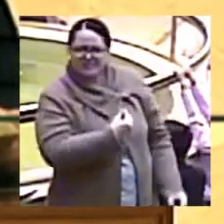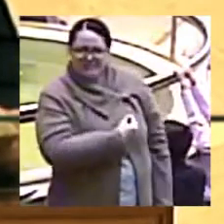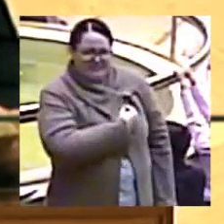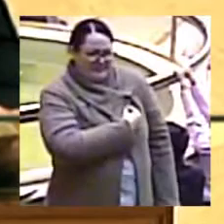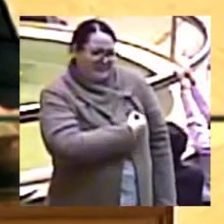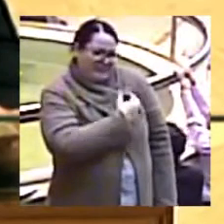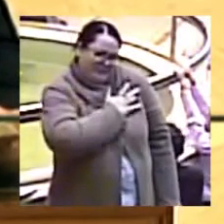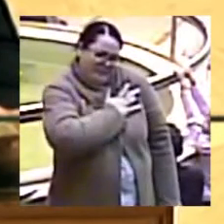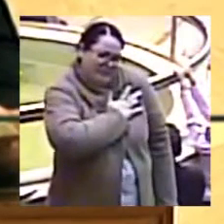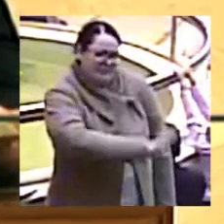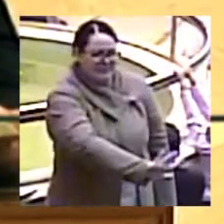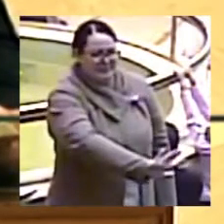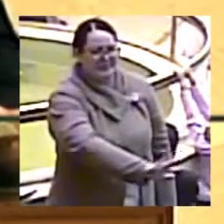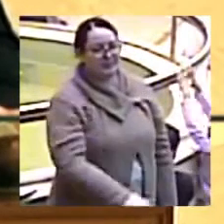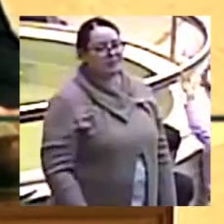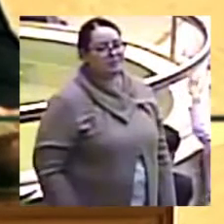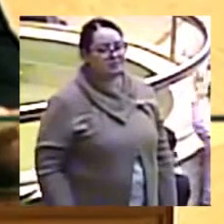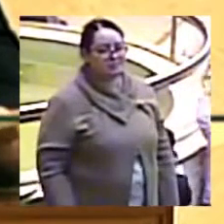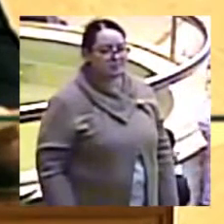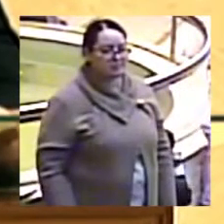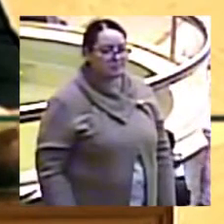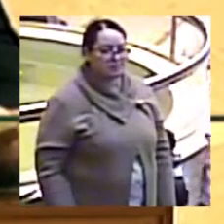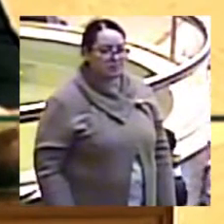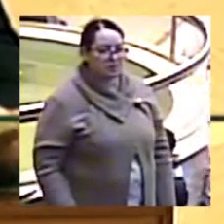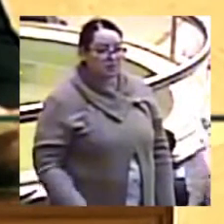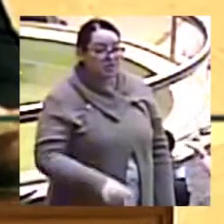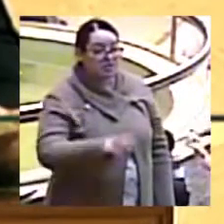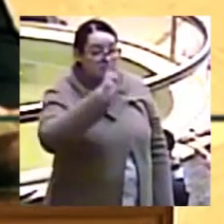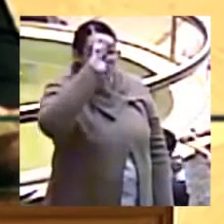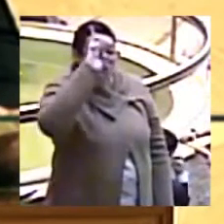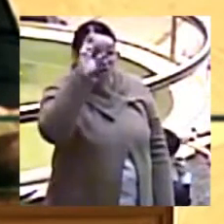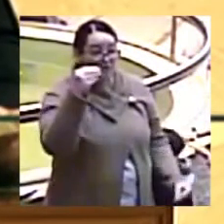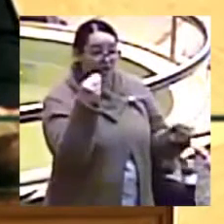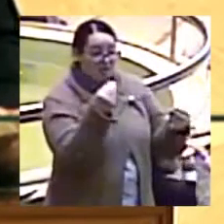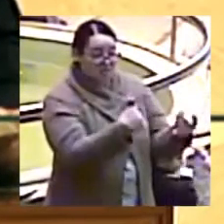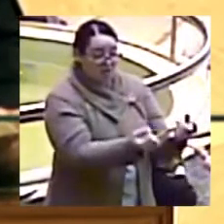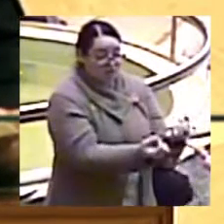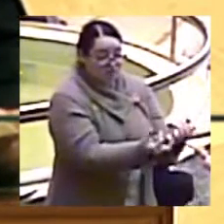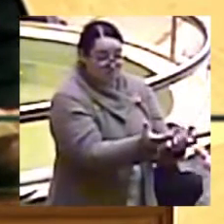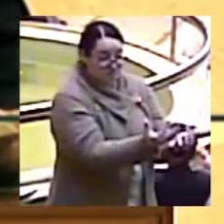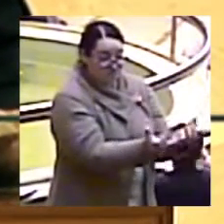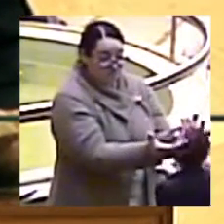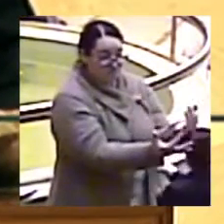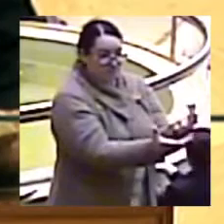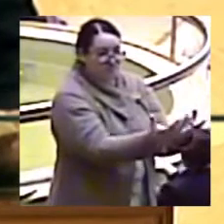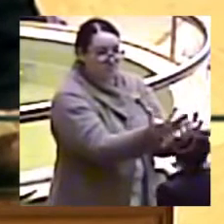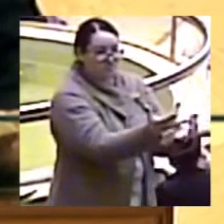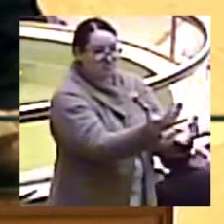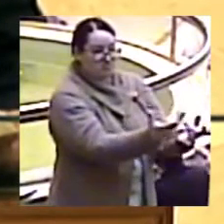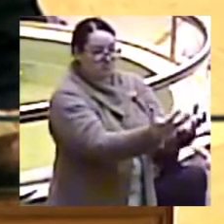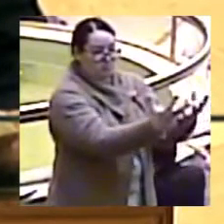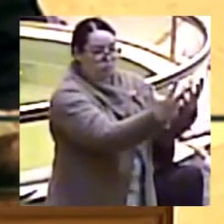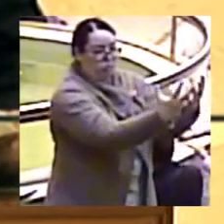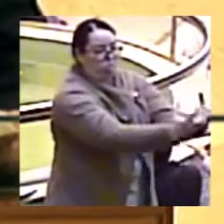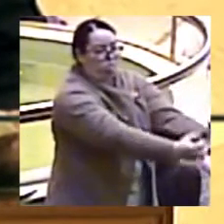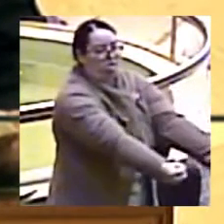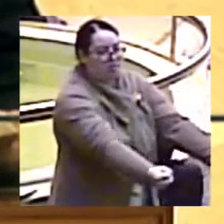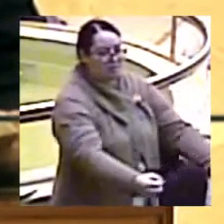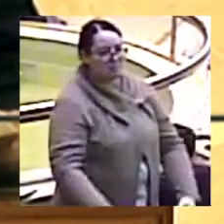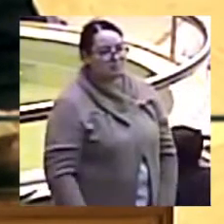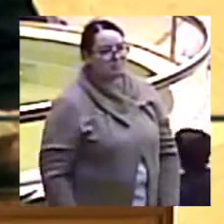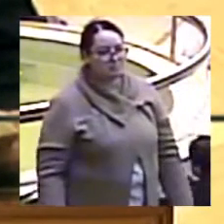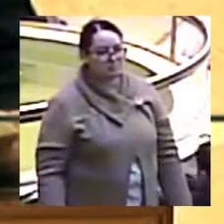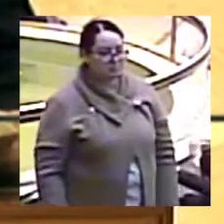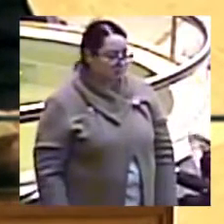sobre os perversos, brasas de fogo e enxofre. E vento abrasador será parte do seu cálice.